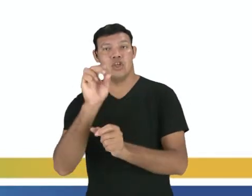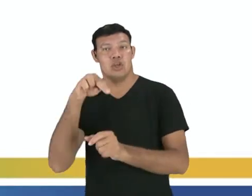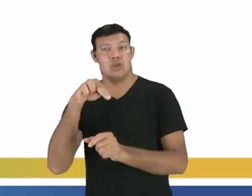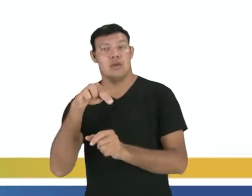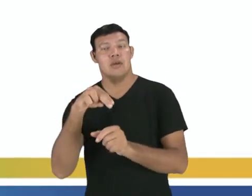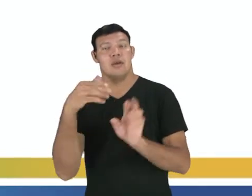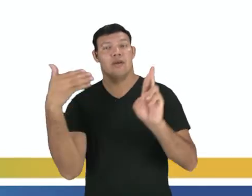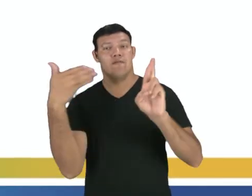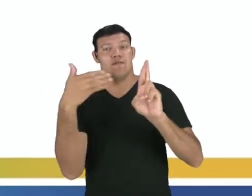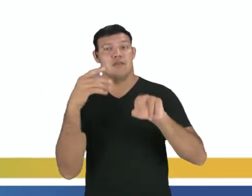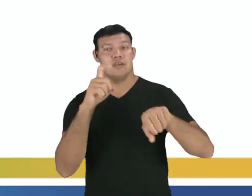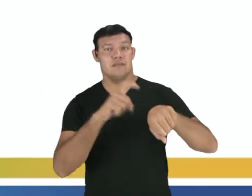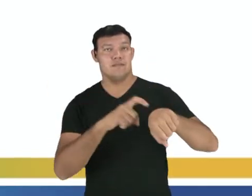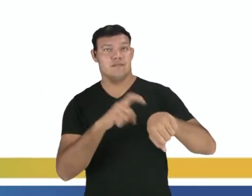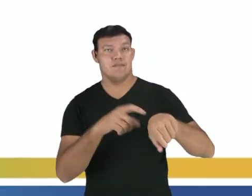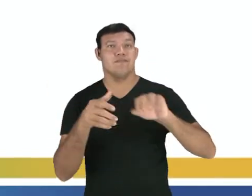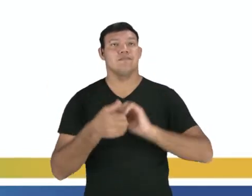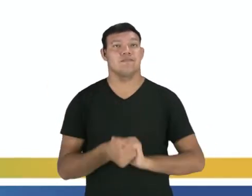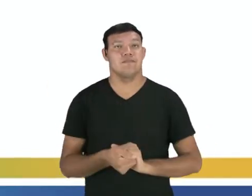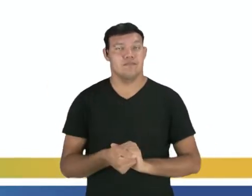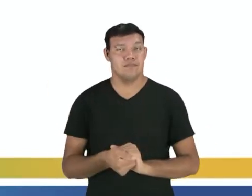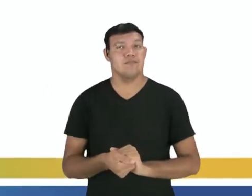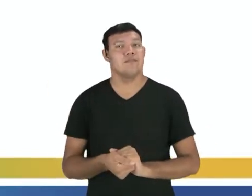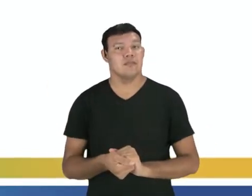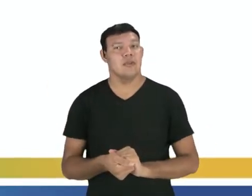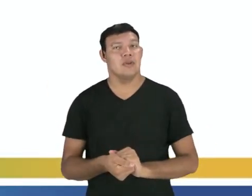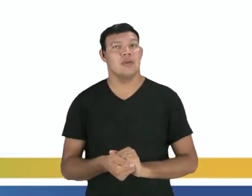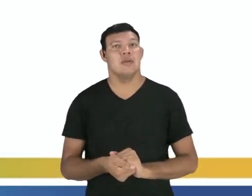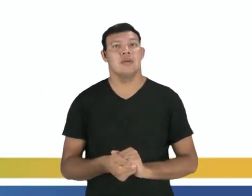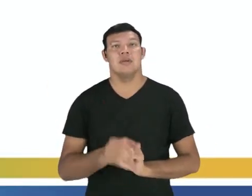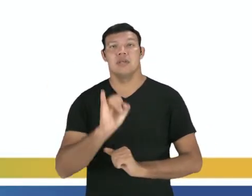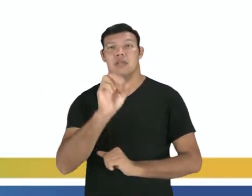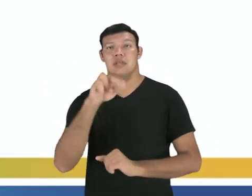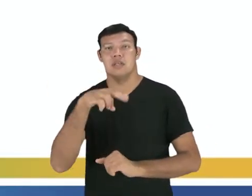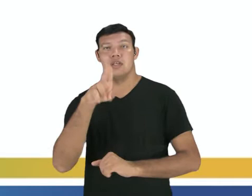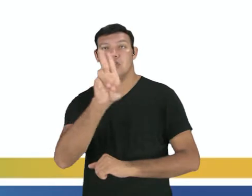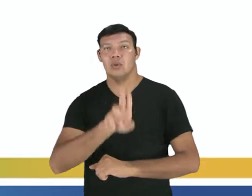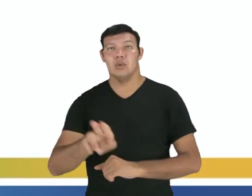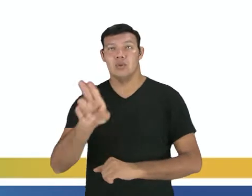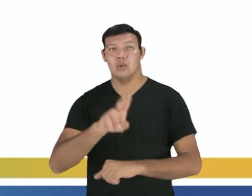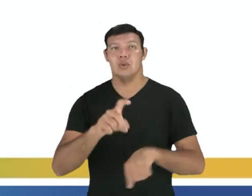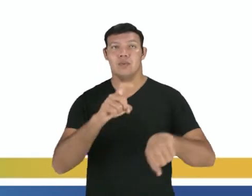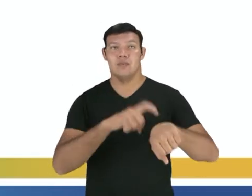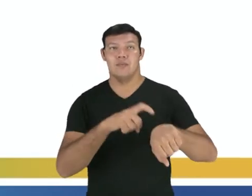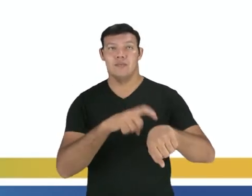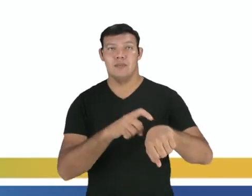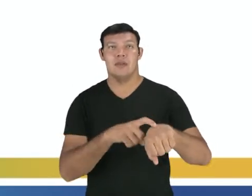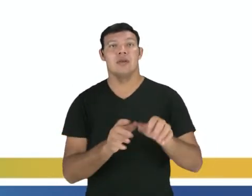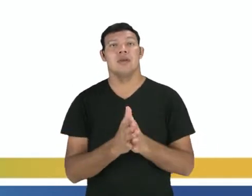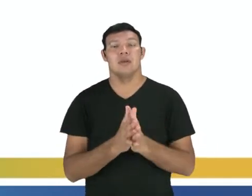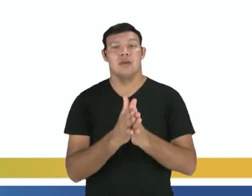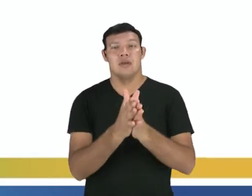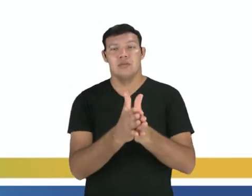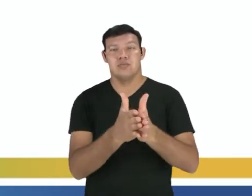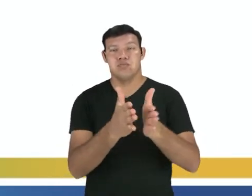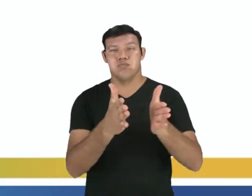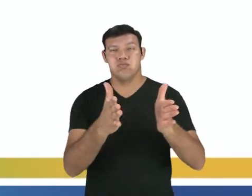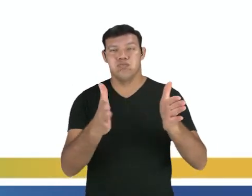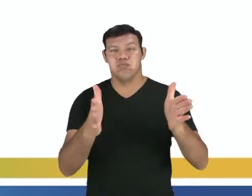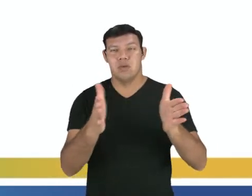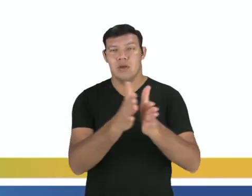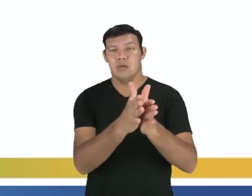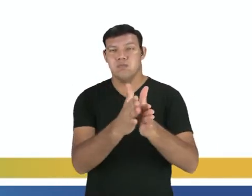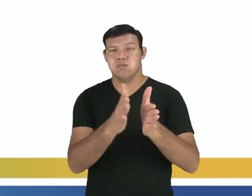tempo tá que diz respeito ao tempo podemos dizer que é utilizada para indicar períodos de tempo mais longos